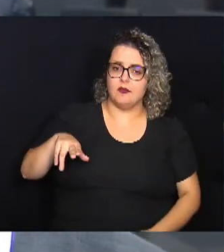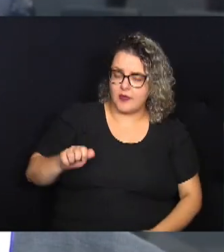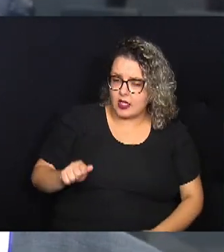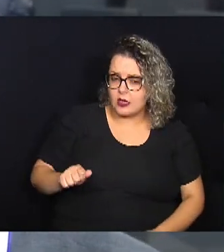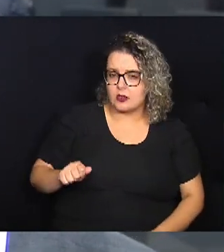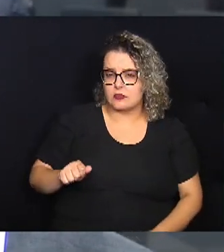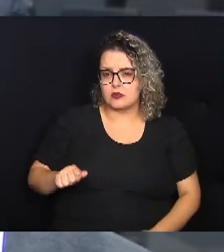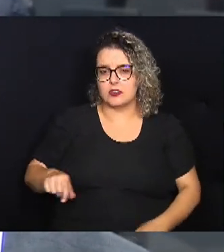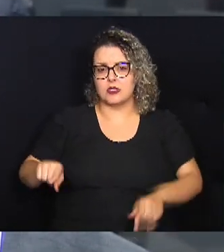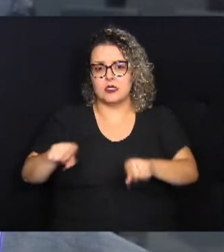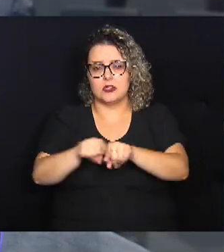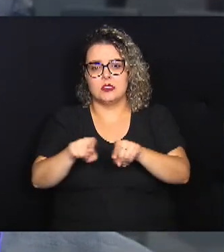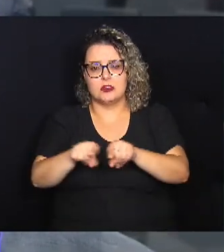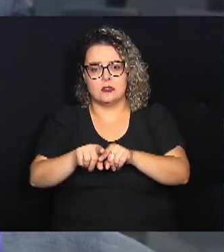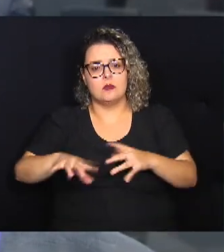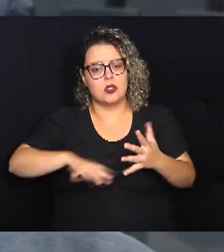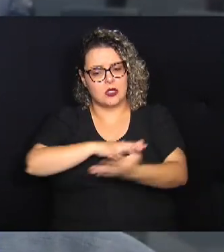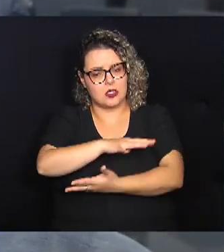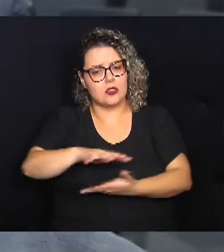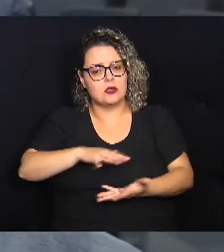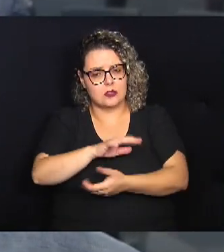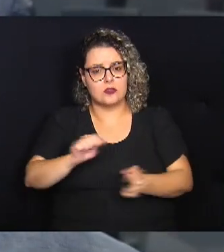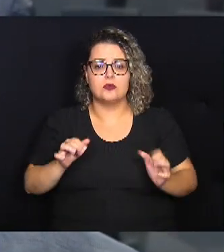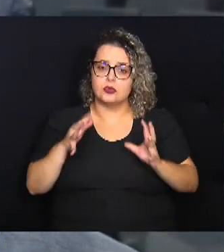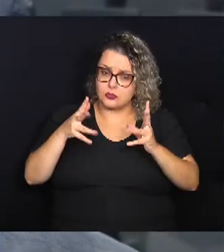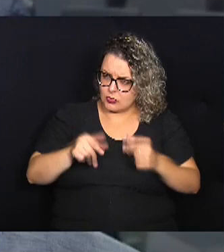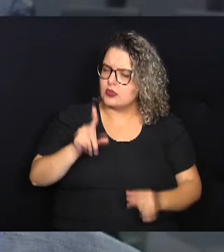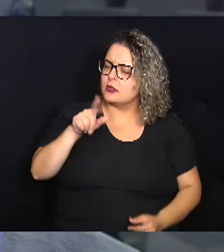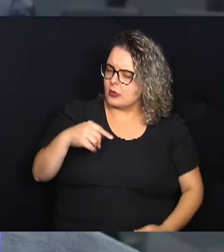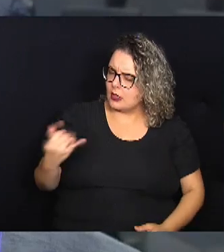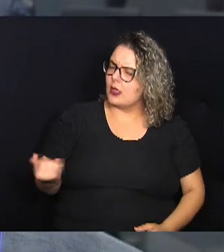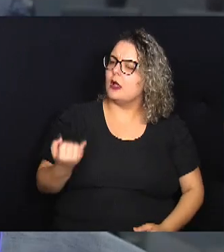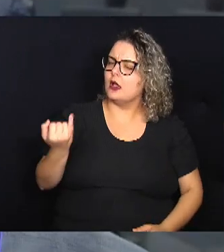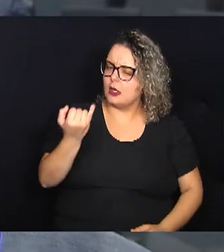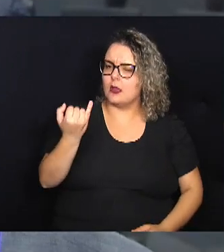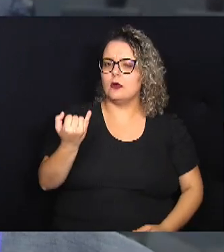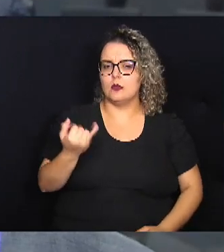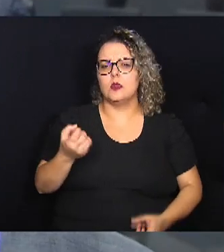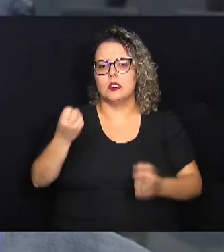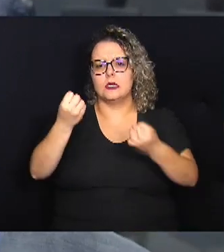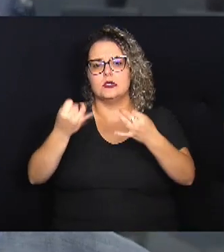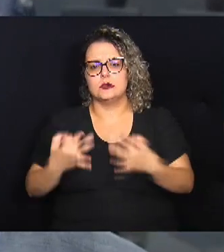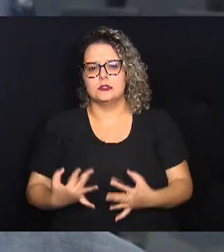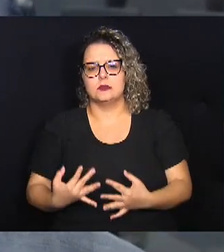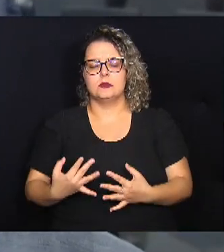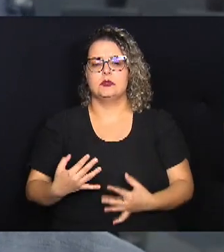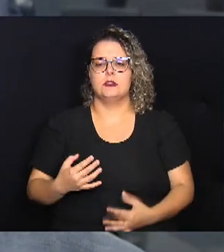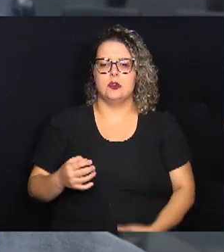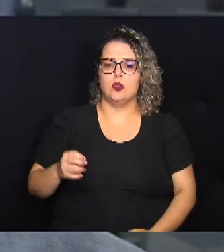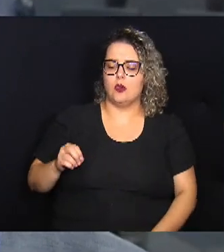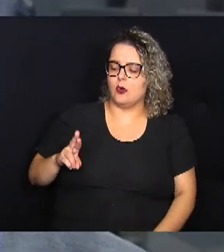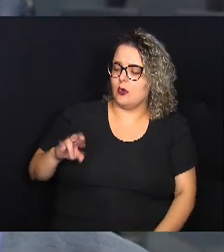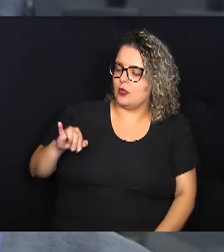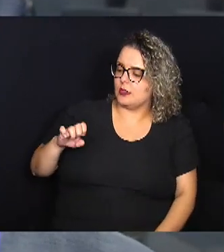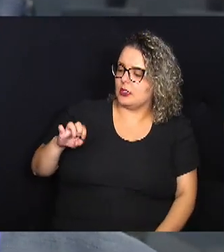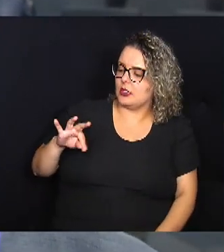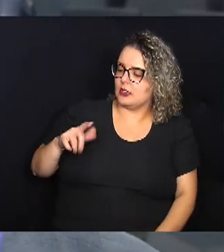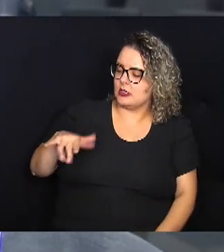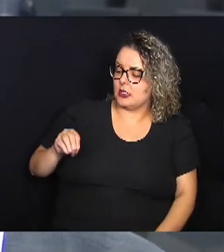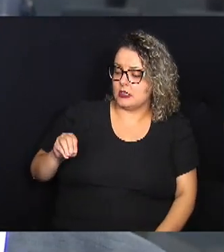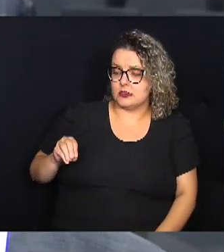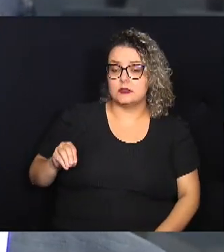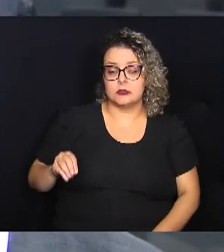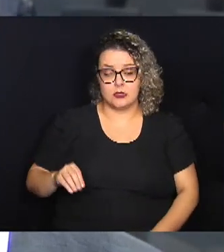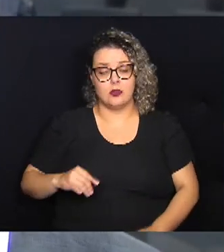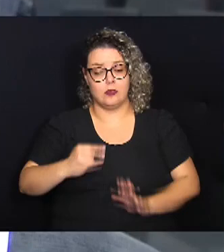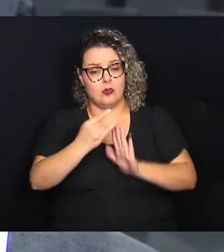falando de sustentabilidade de uma maneira geral. Então é muito importante essa orientação curricular aqui nas escolas municipais de Campinas